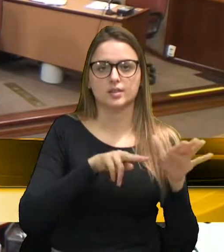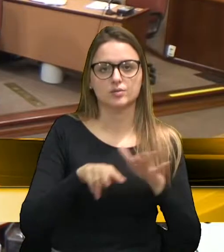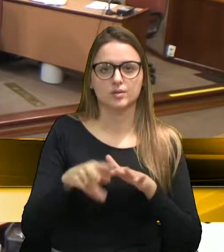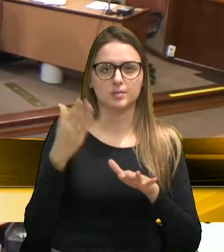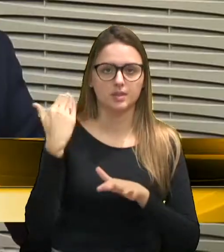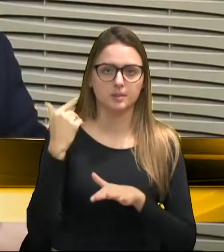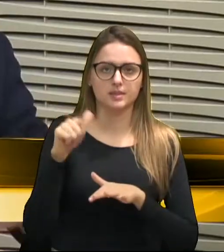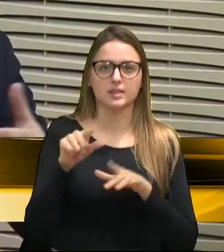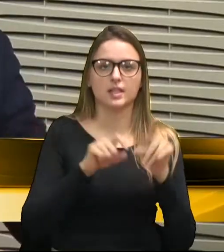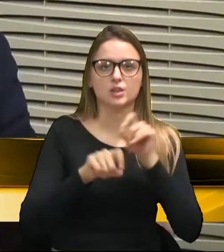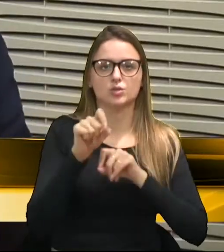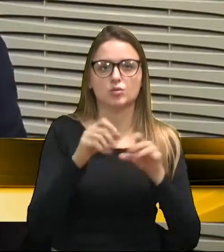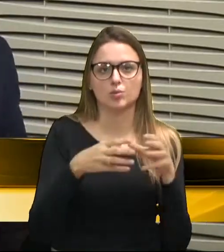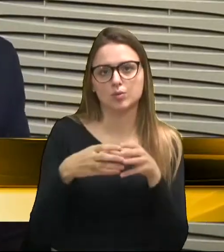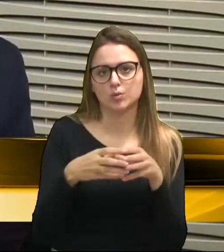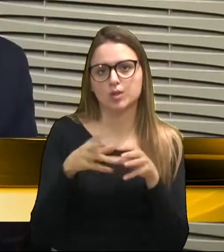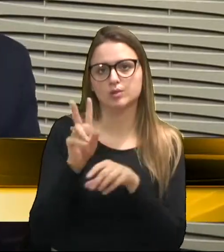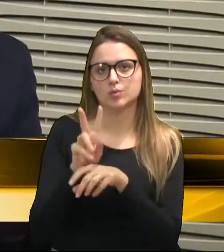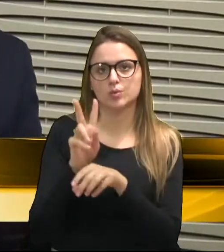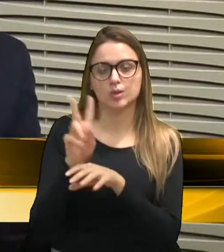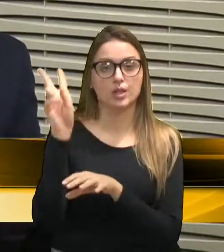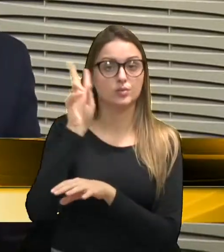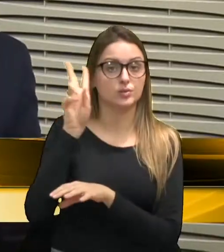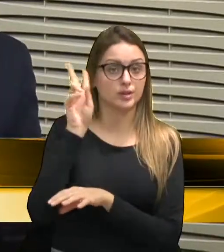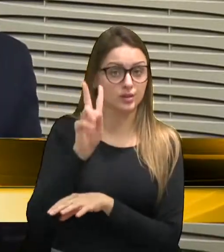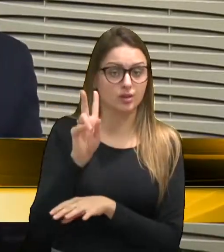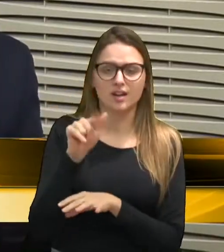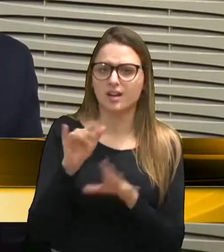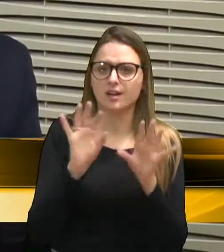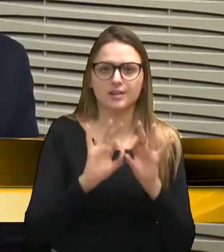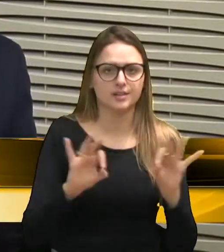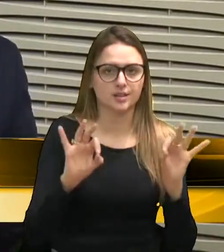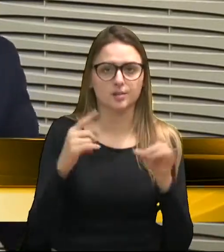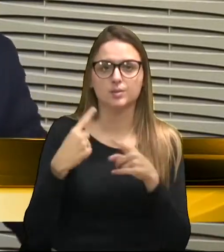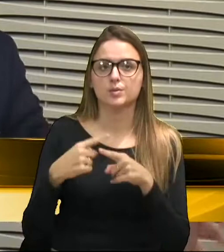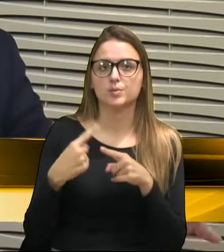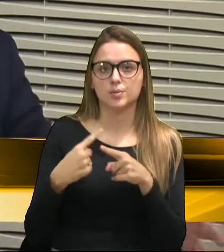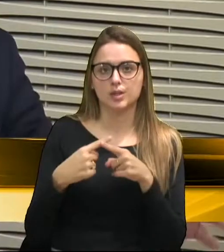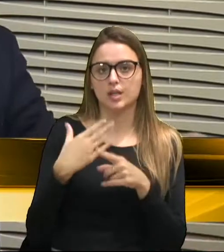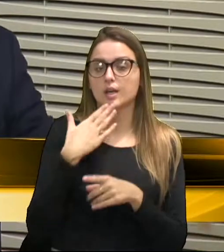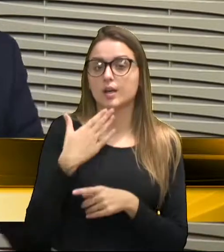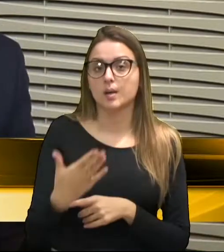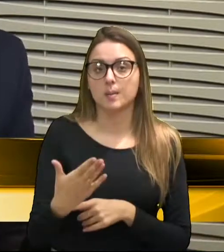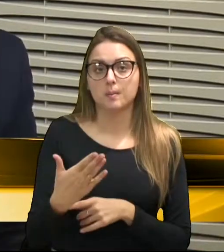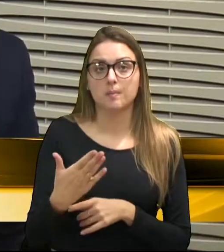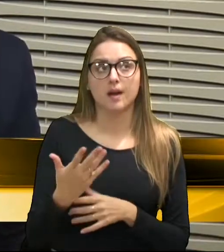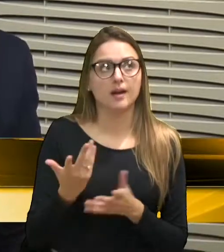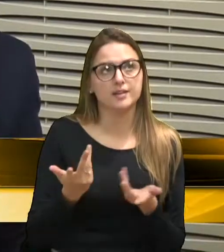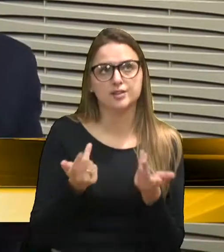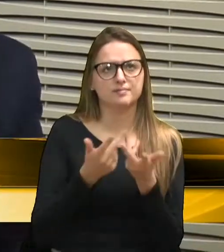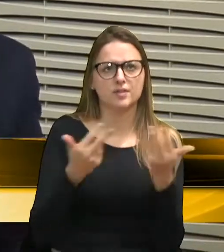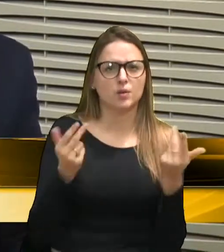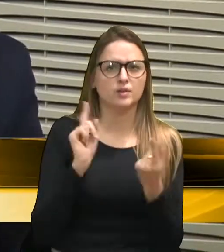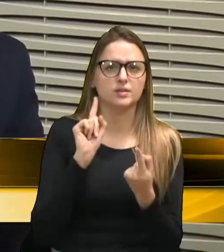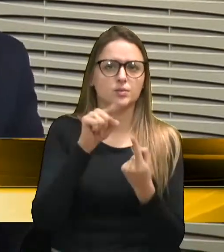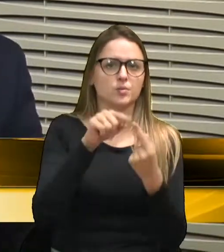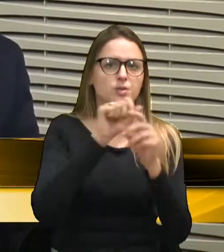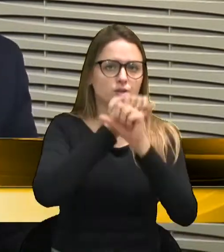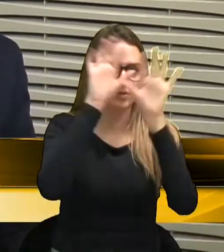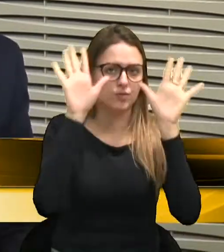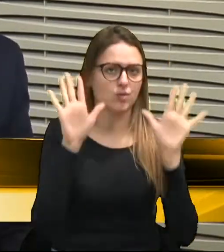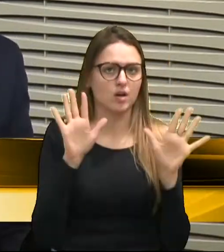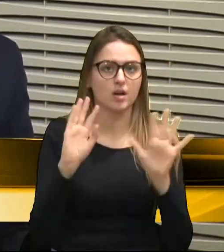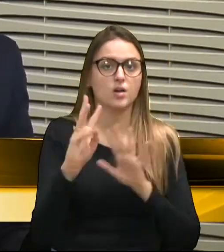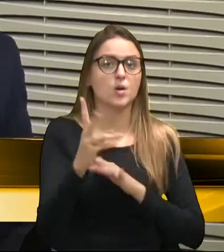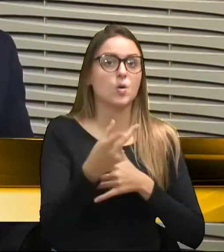questão do turismo, preservação histórica, enfim. E ele é bem simples, até porque a gente faz questionamentos bem objetivos. Quantos